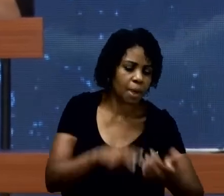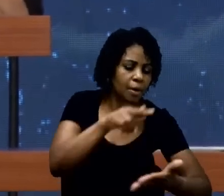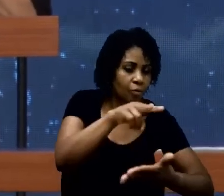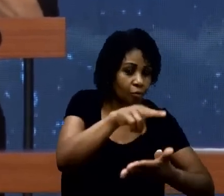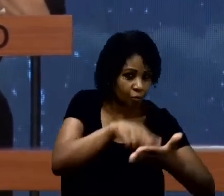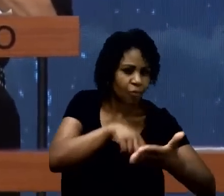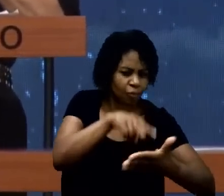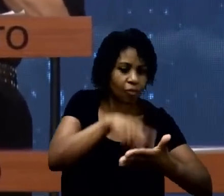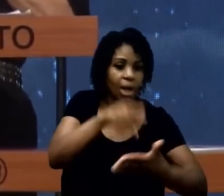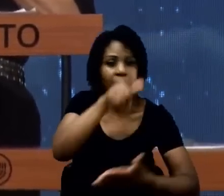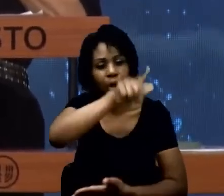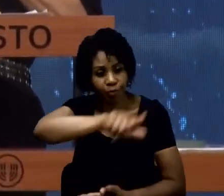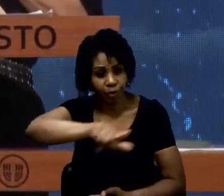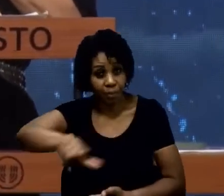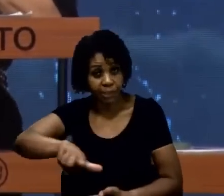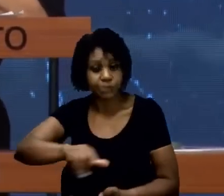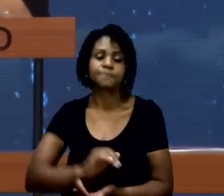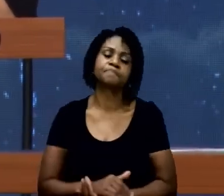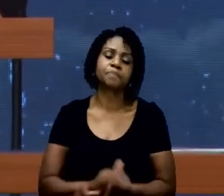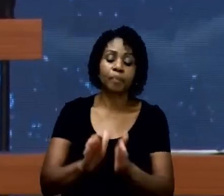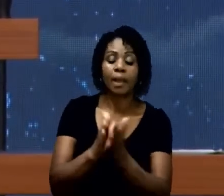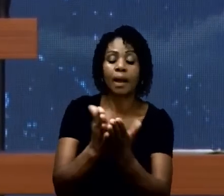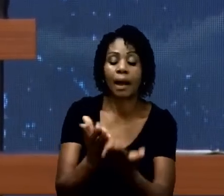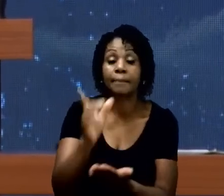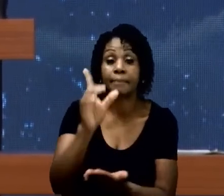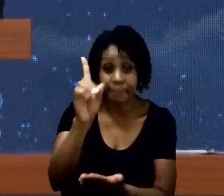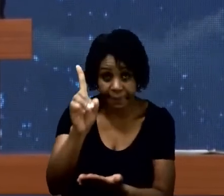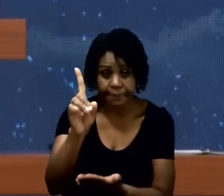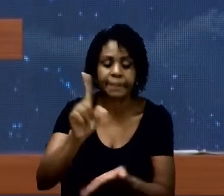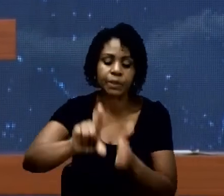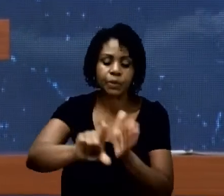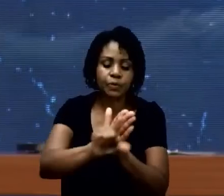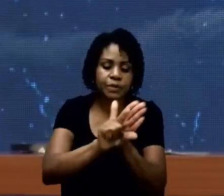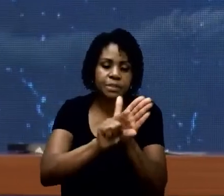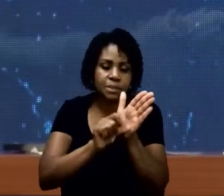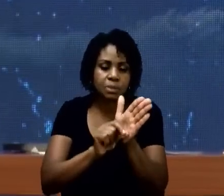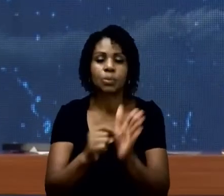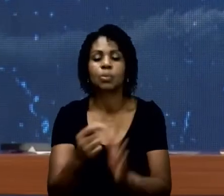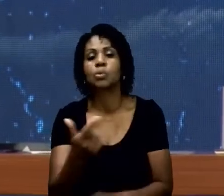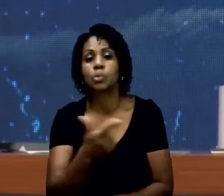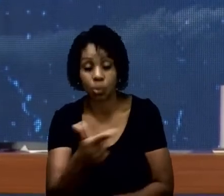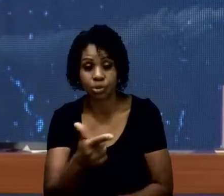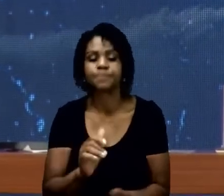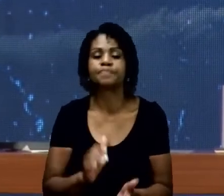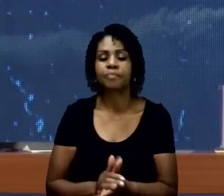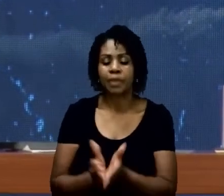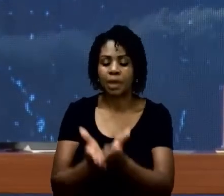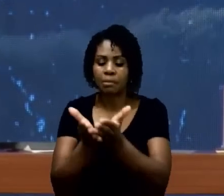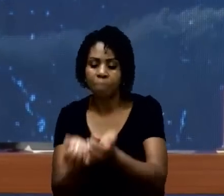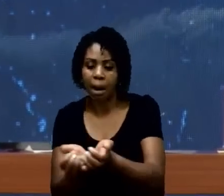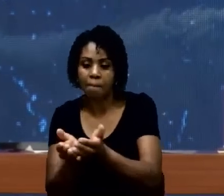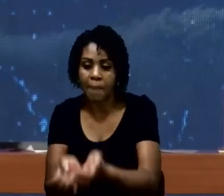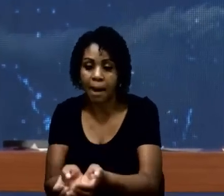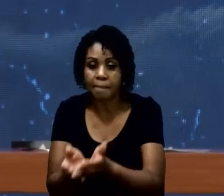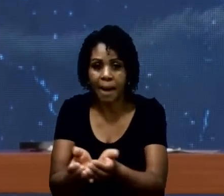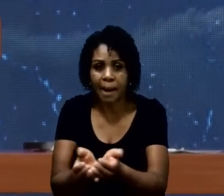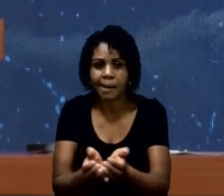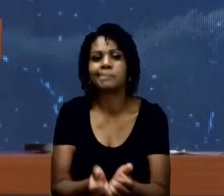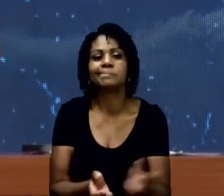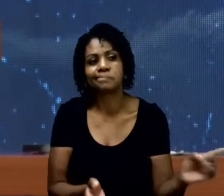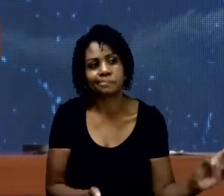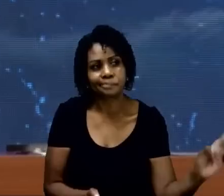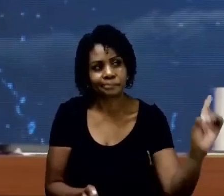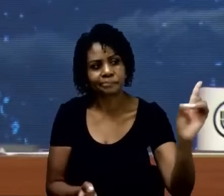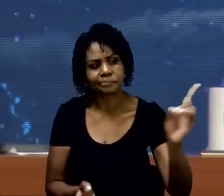mas eu gostaria de ler novamente. Está escrito no versículo 2, ao desembarcar, logo veio dos sepulcros ao seu